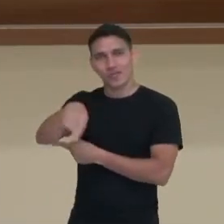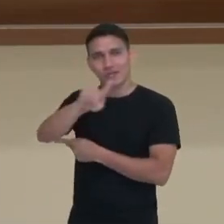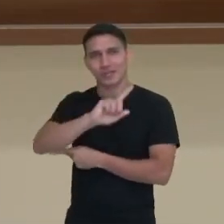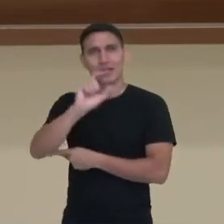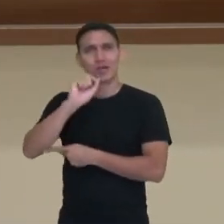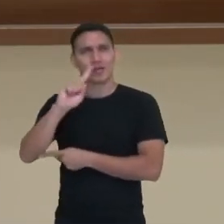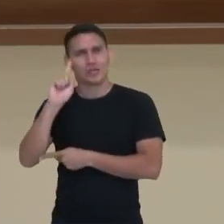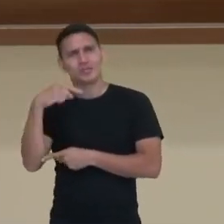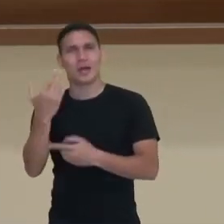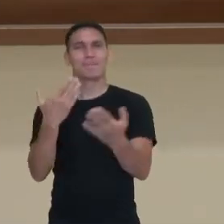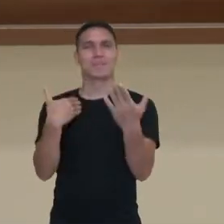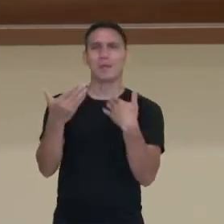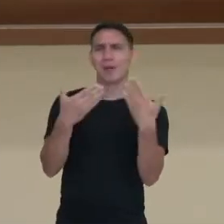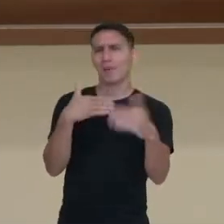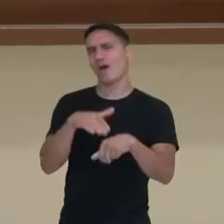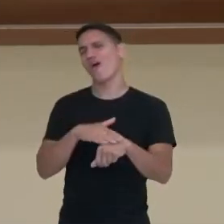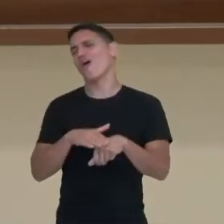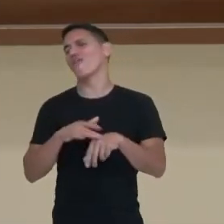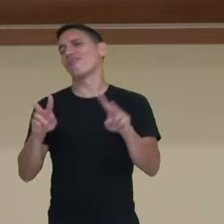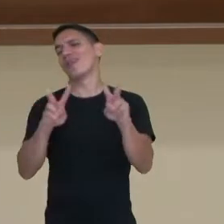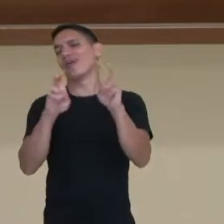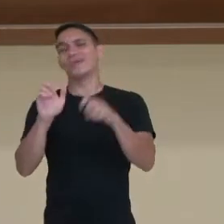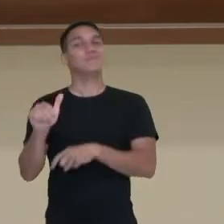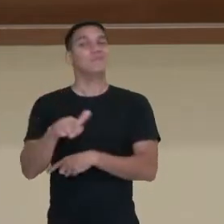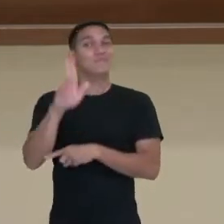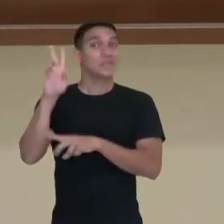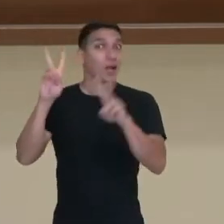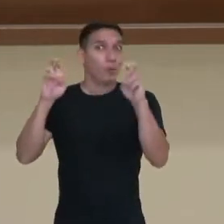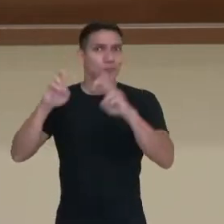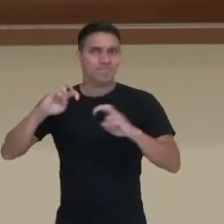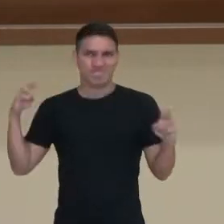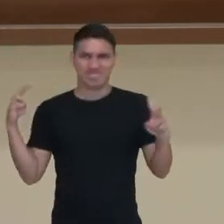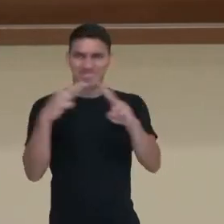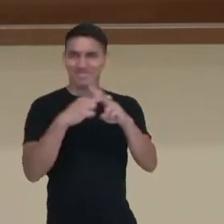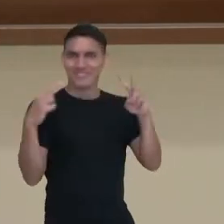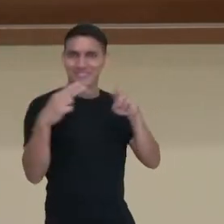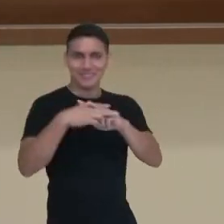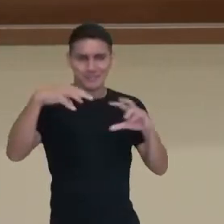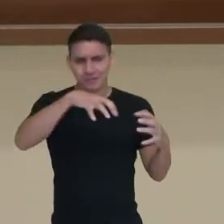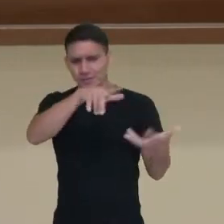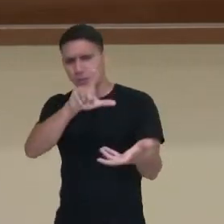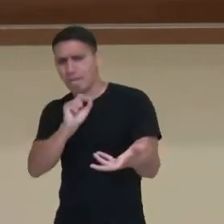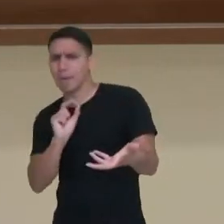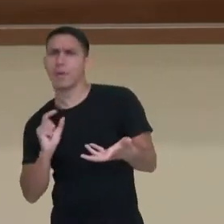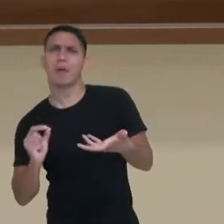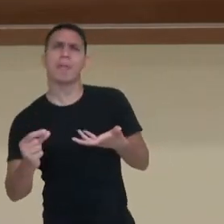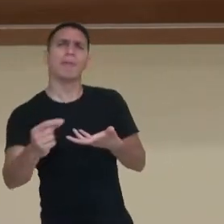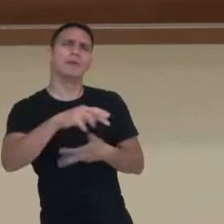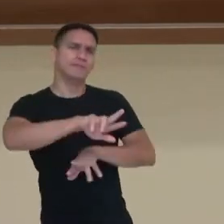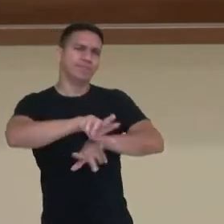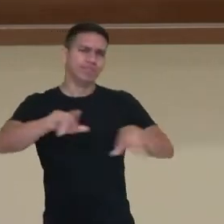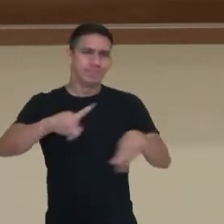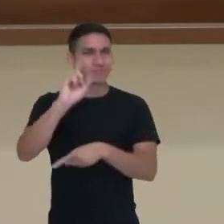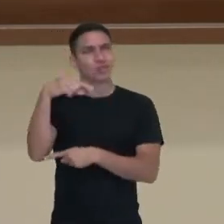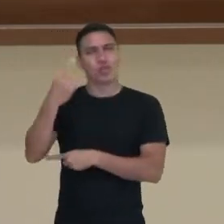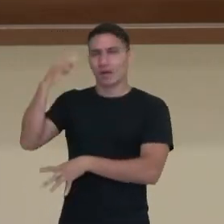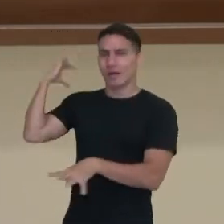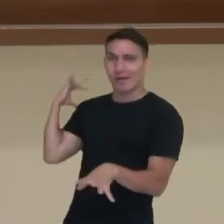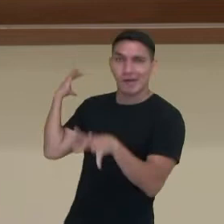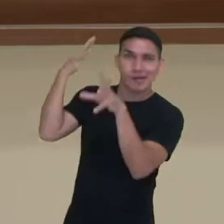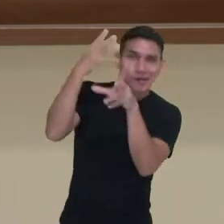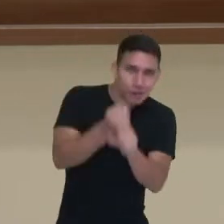nós conversarmos um pouquinho mais sobre as lutas do mundo. Na verdade, vamos dar uma retomada aí, fazer